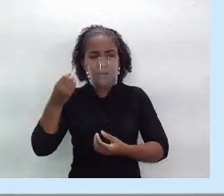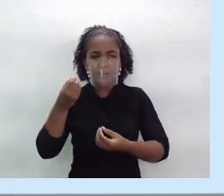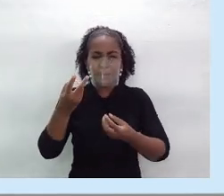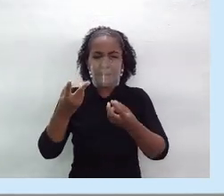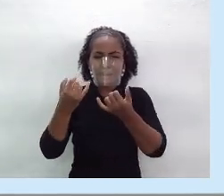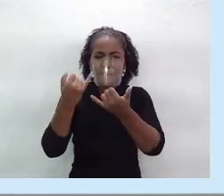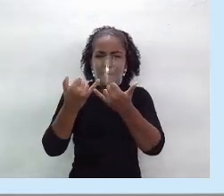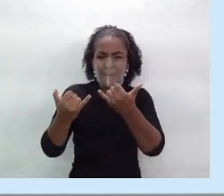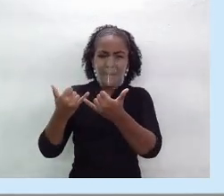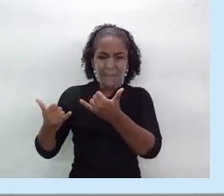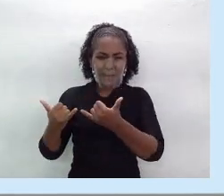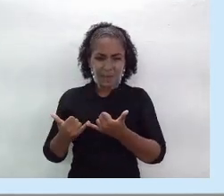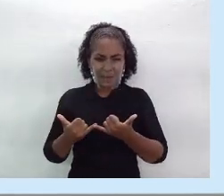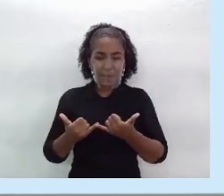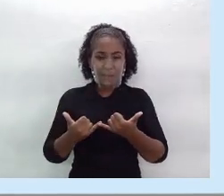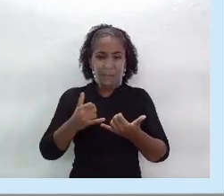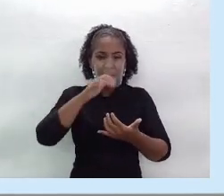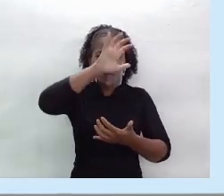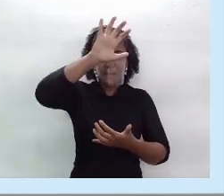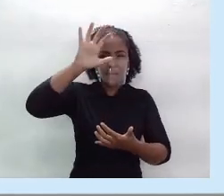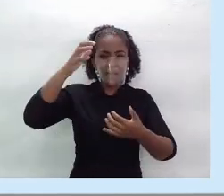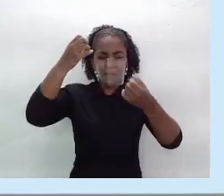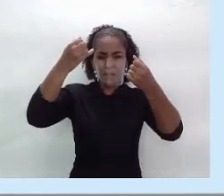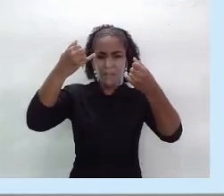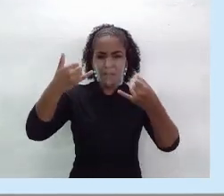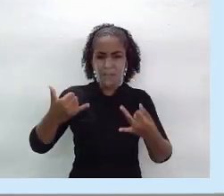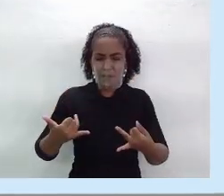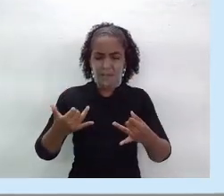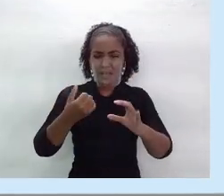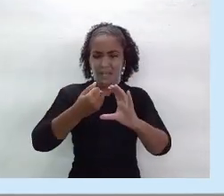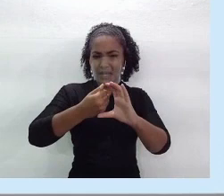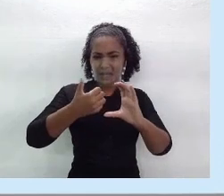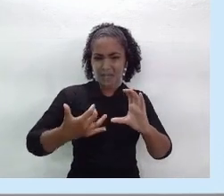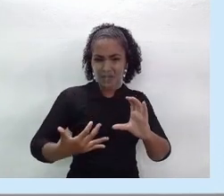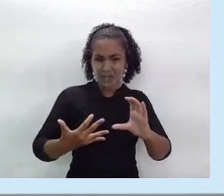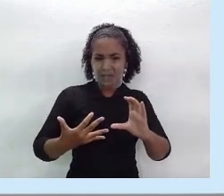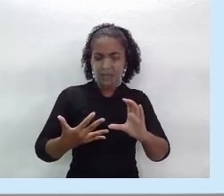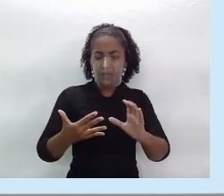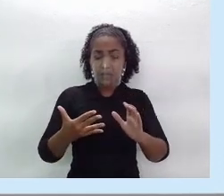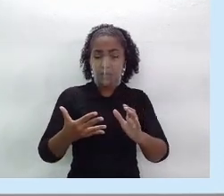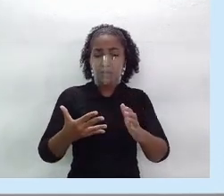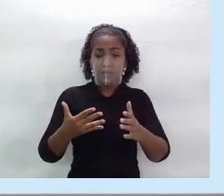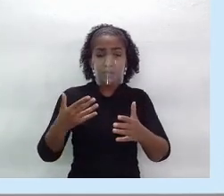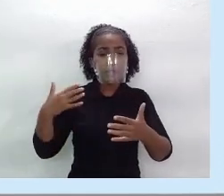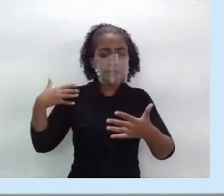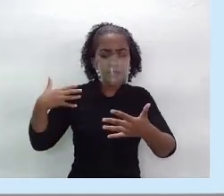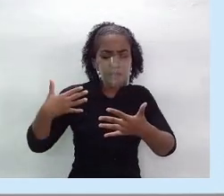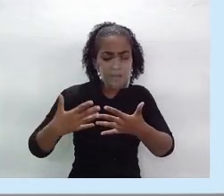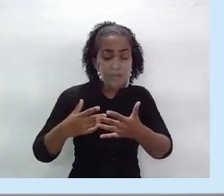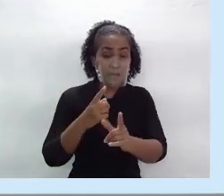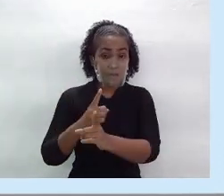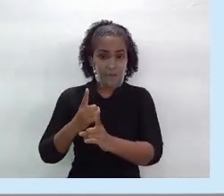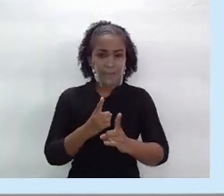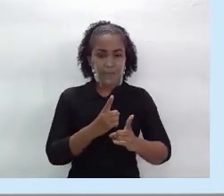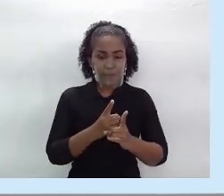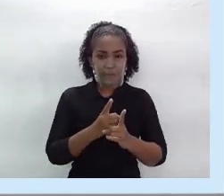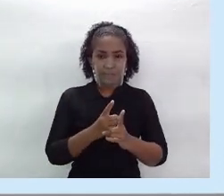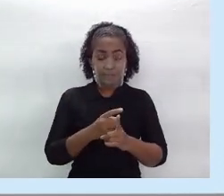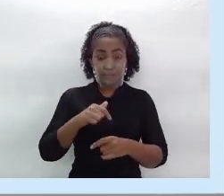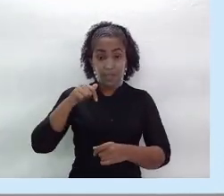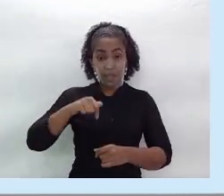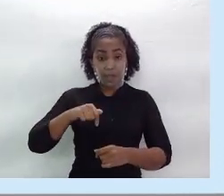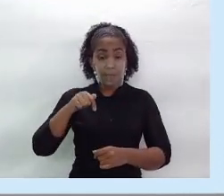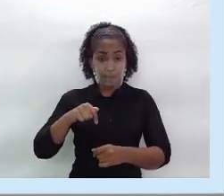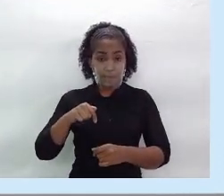que existe, né? Quando eu falo dessa semelhança, eu estou falando dos fósseis que foram encontrados tanto